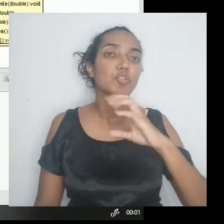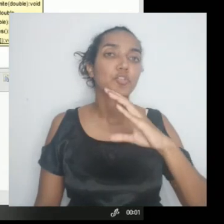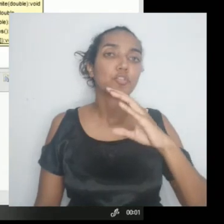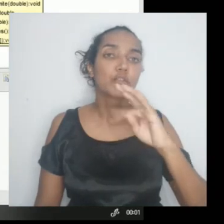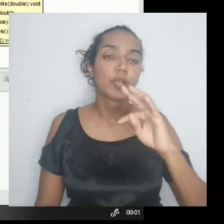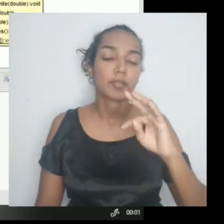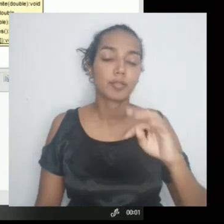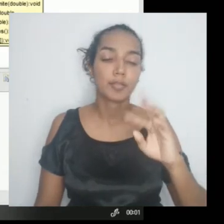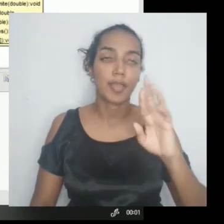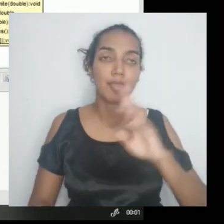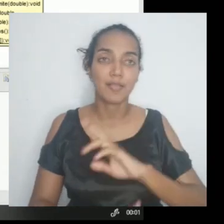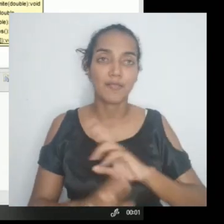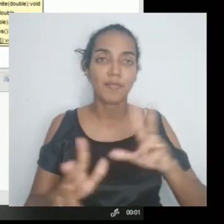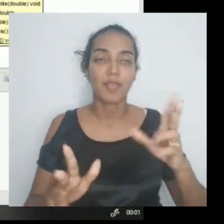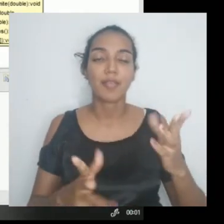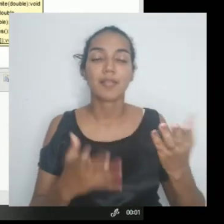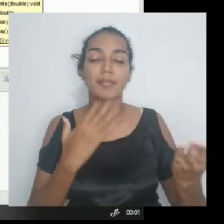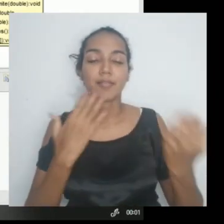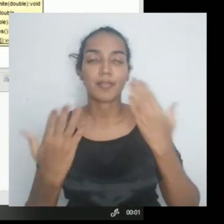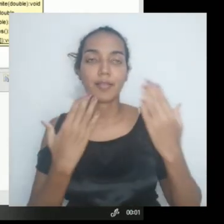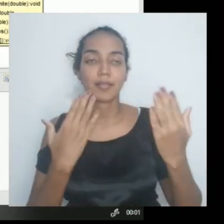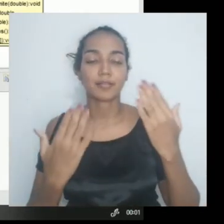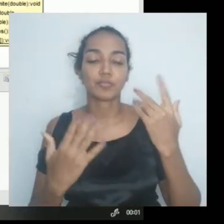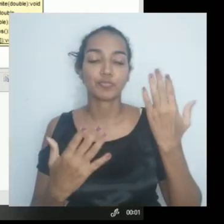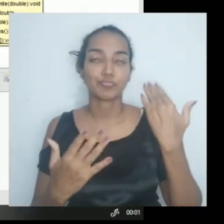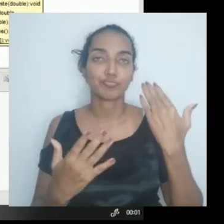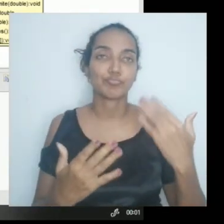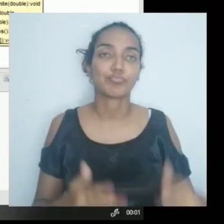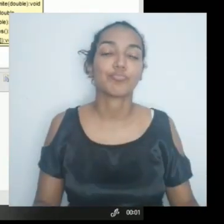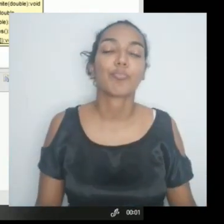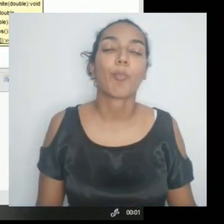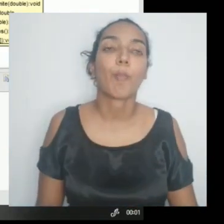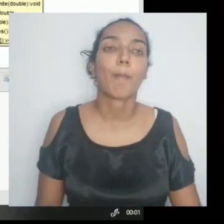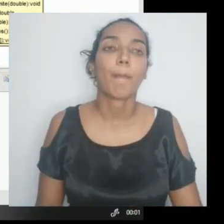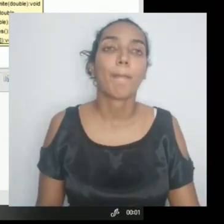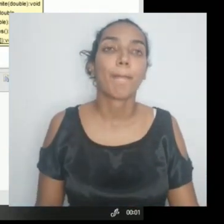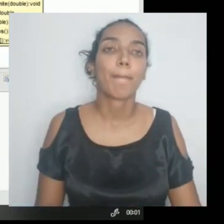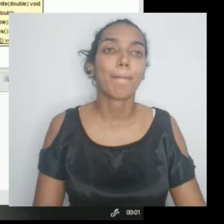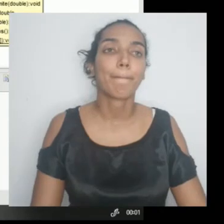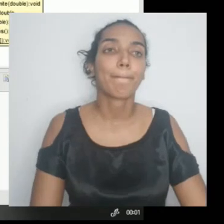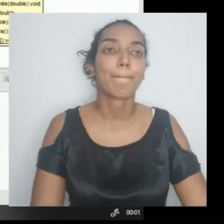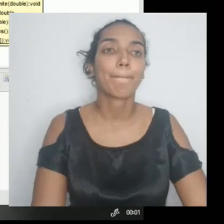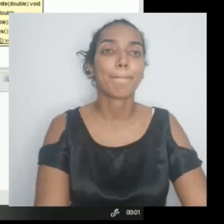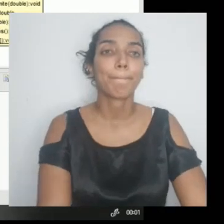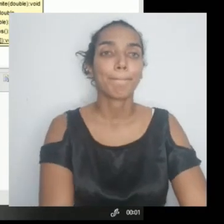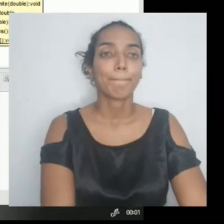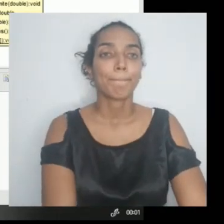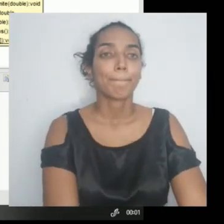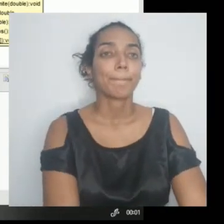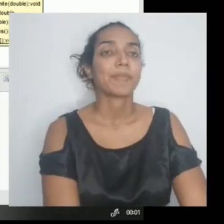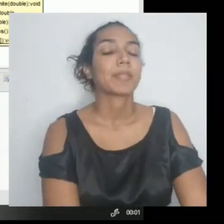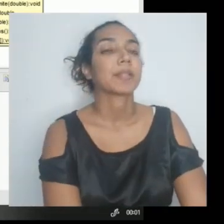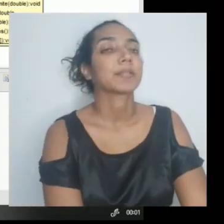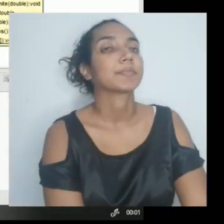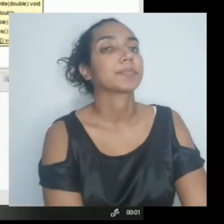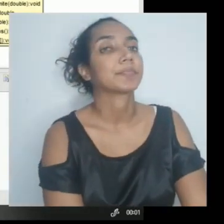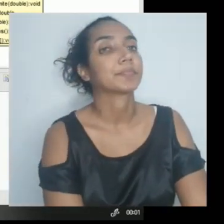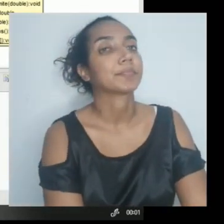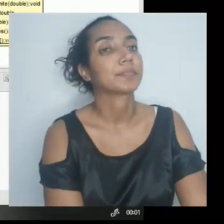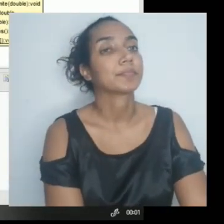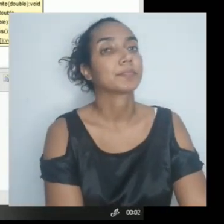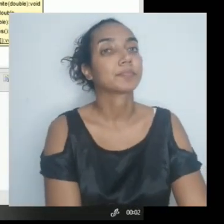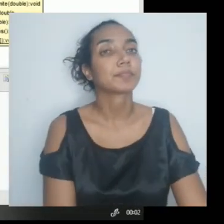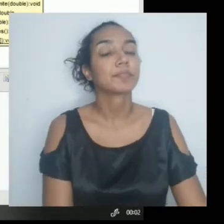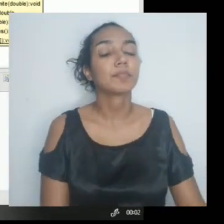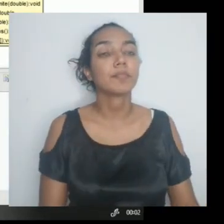isso. Mas a assinatura padrão do método equals força com que você passe aqui um object, um parâmetro,